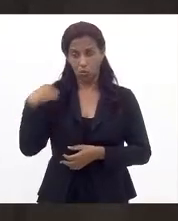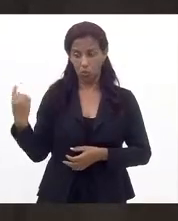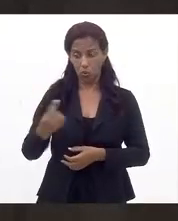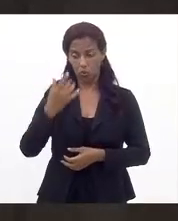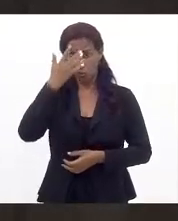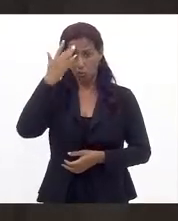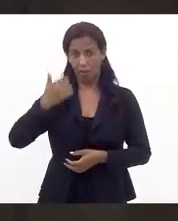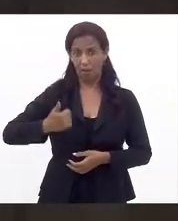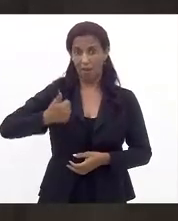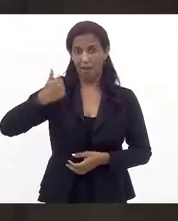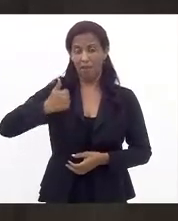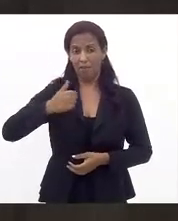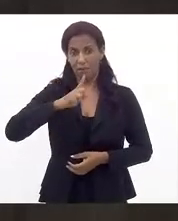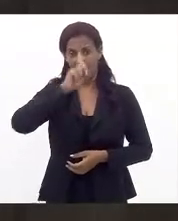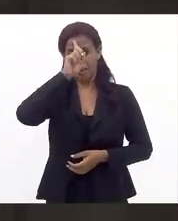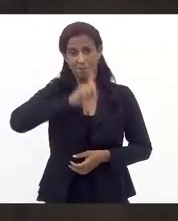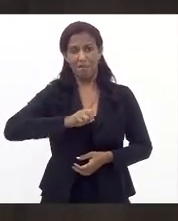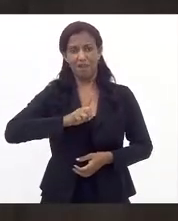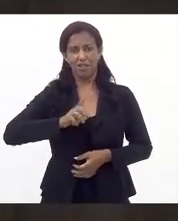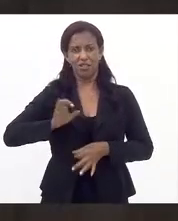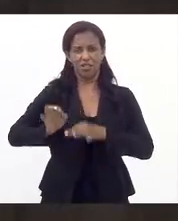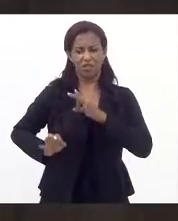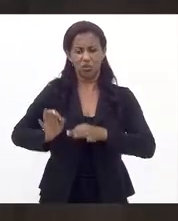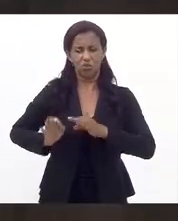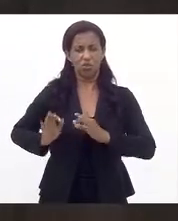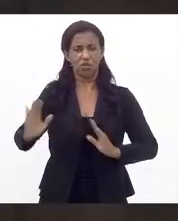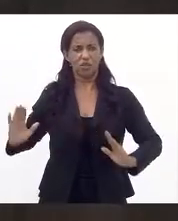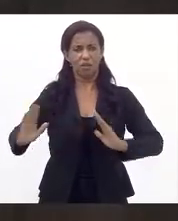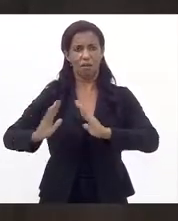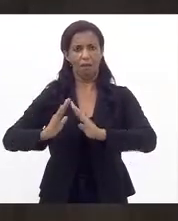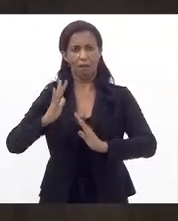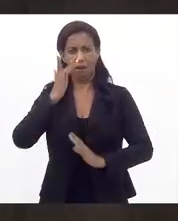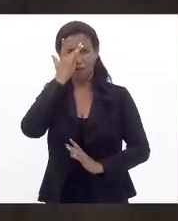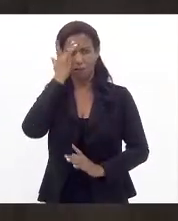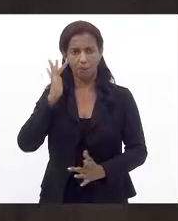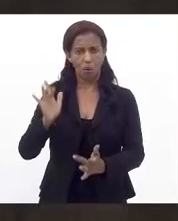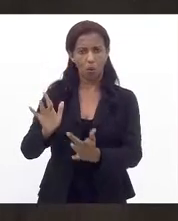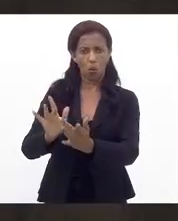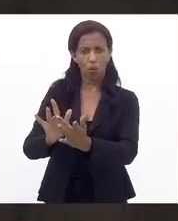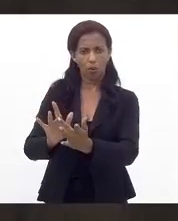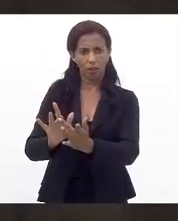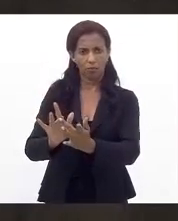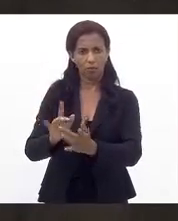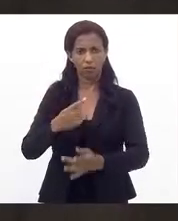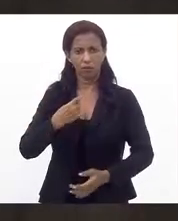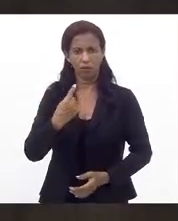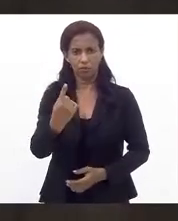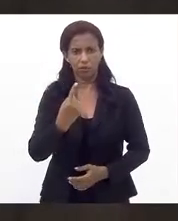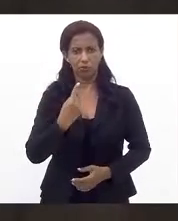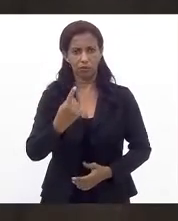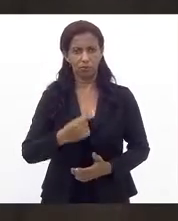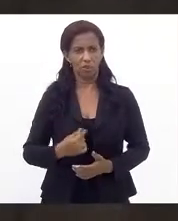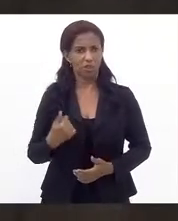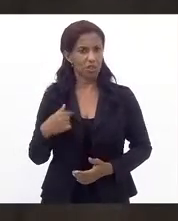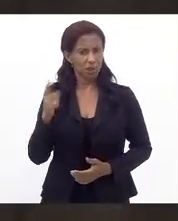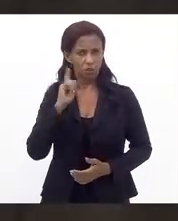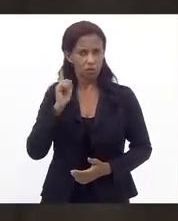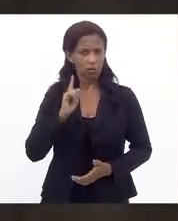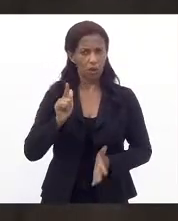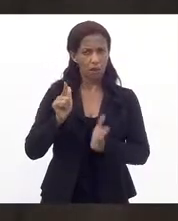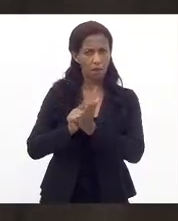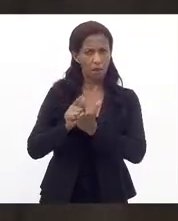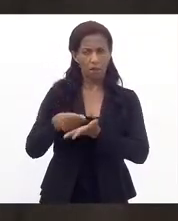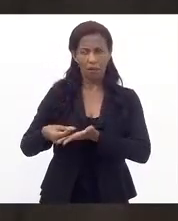primeira imagem do Judiciário na casa do cidadão primeiro contato com nossa ver se a justiça então não somos apenas